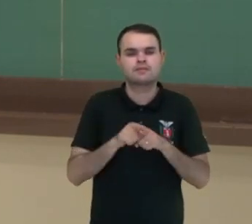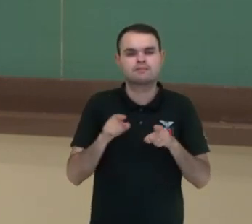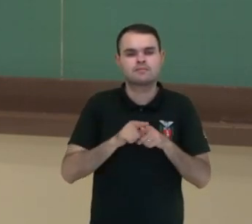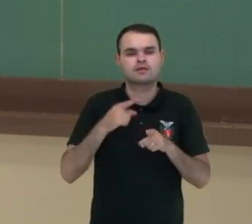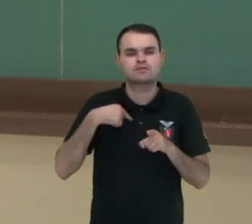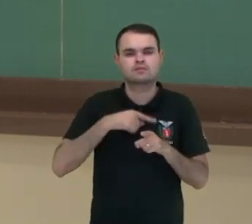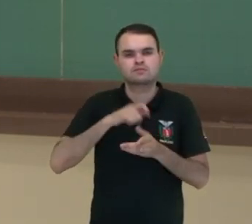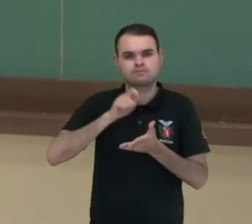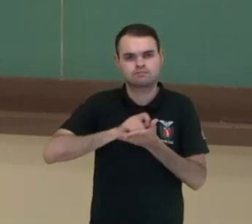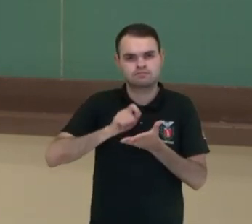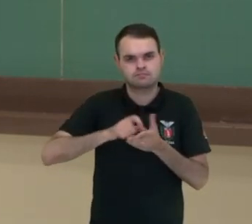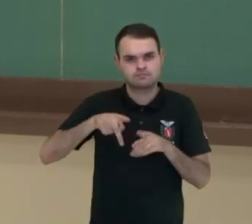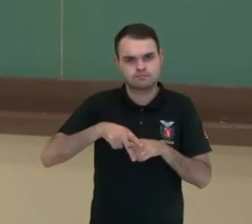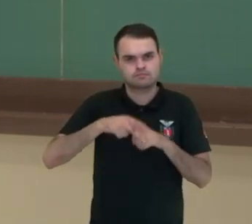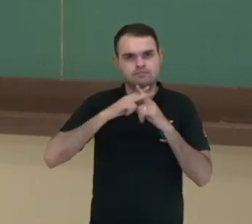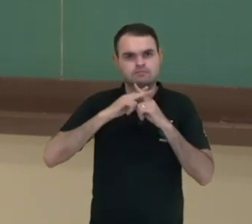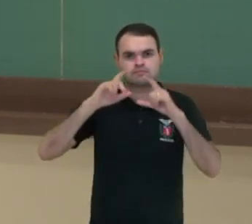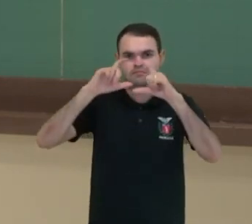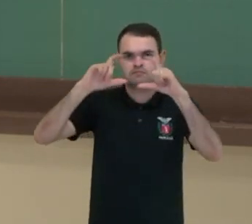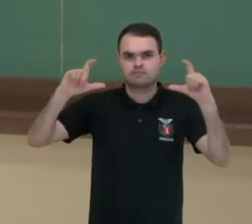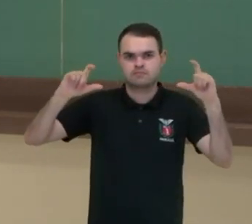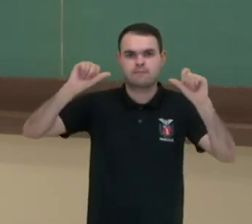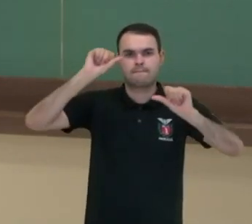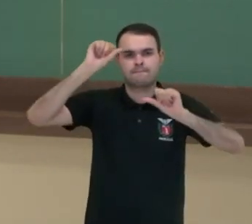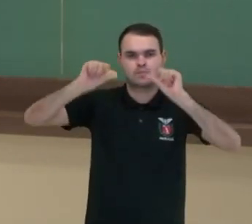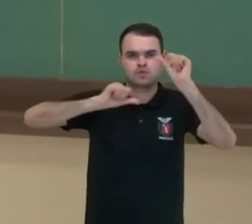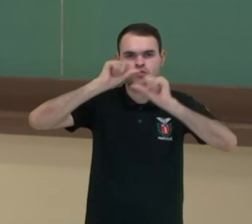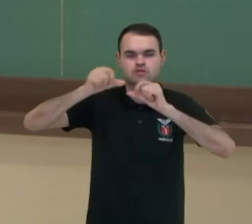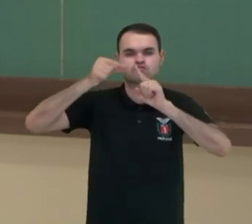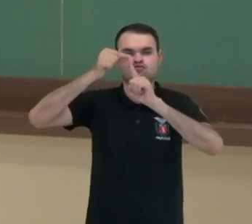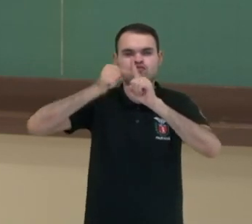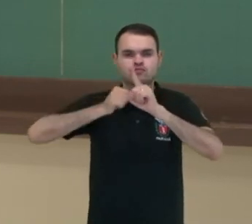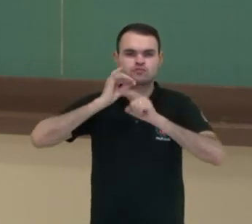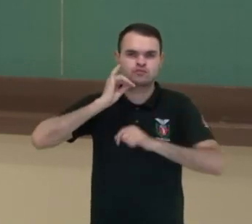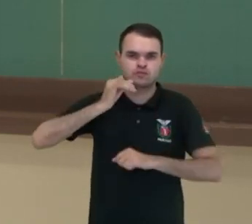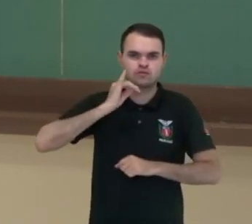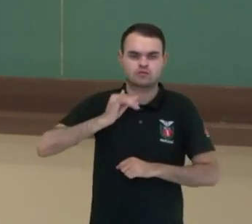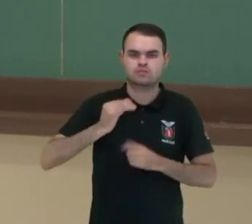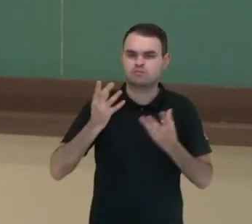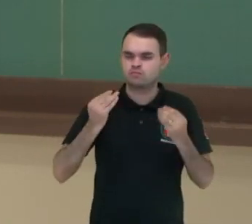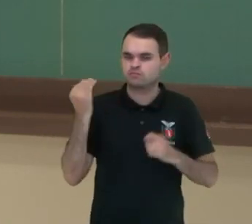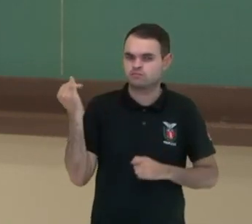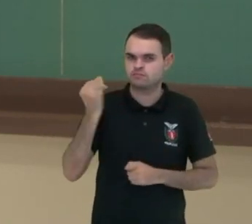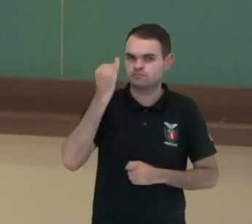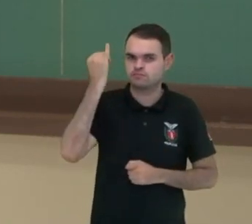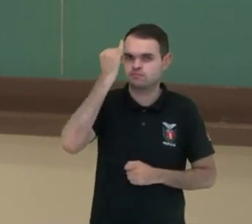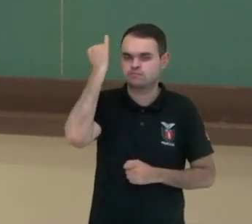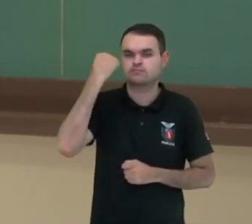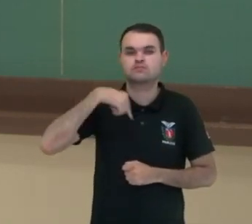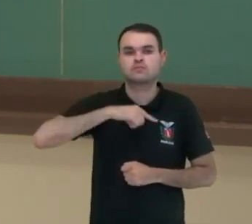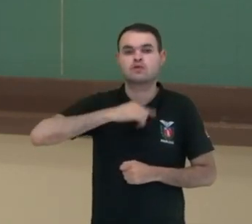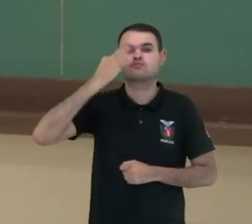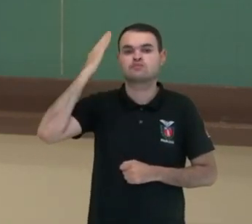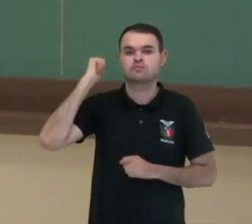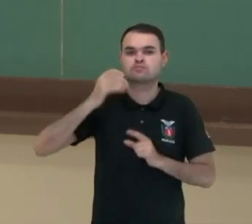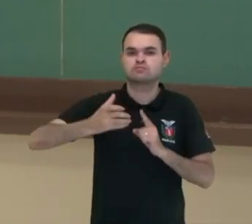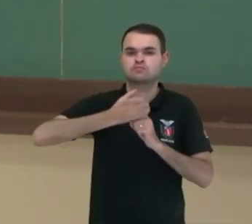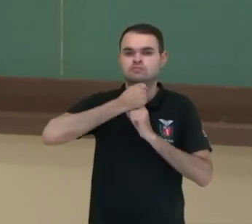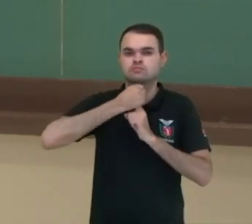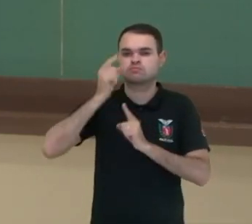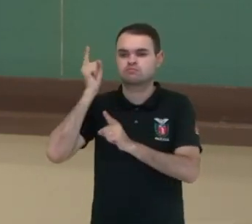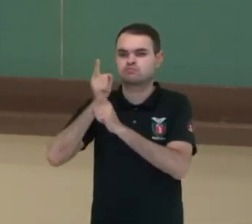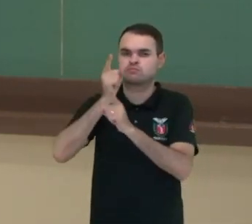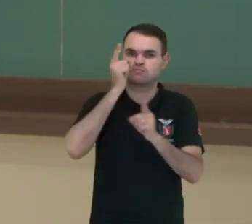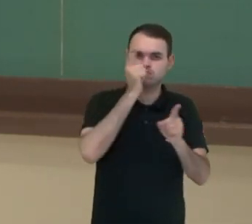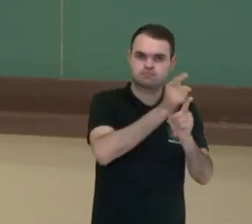a escrita de um trecho alterando o tipo de narrador. Isso é muito importante, nós sabermos fazer essa